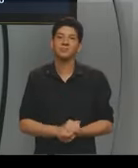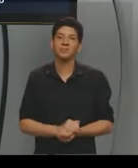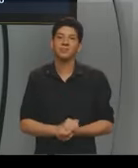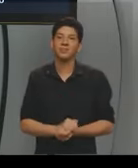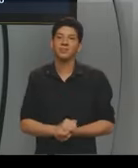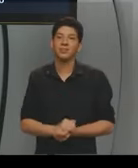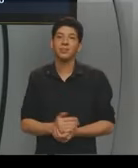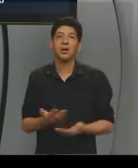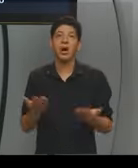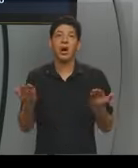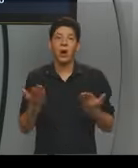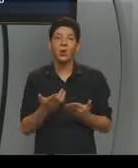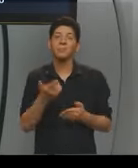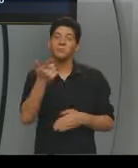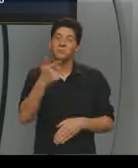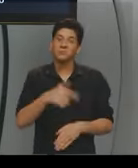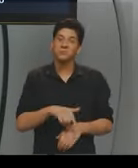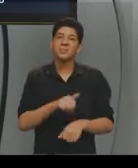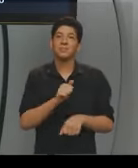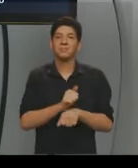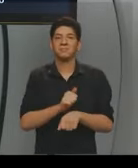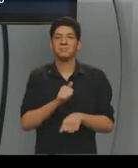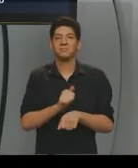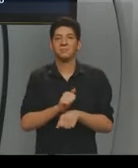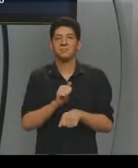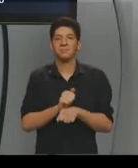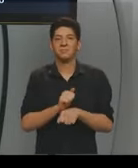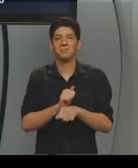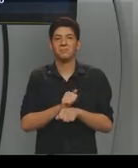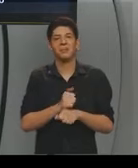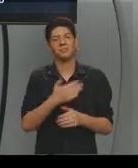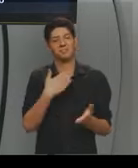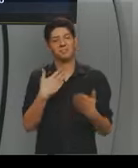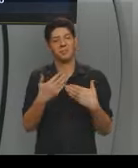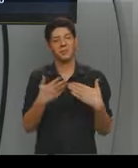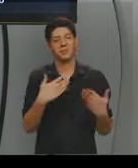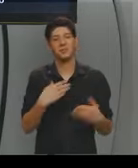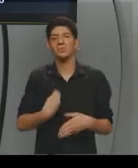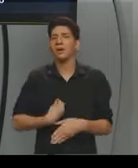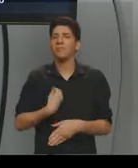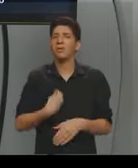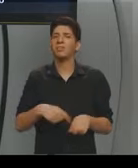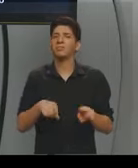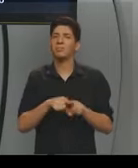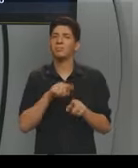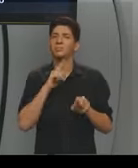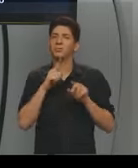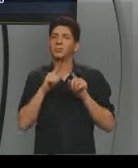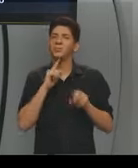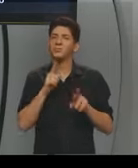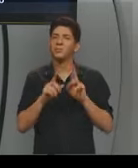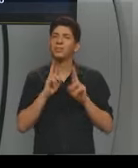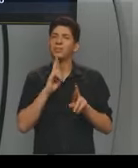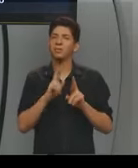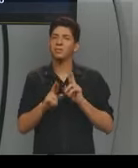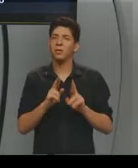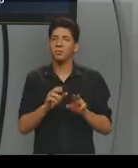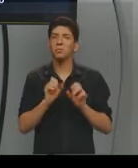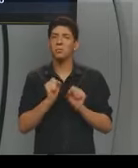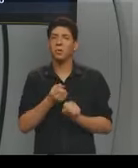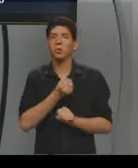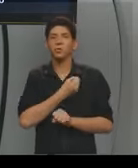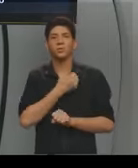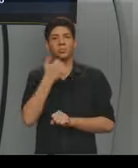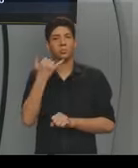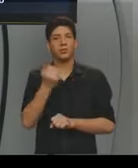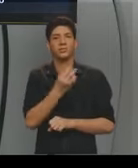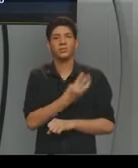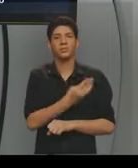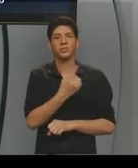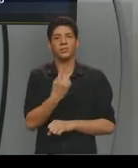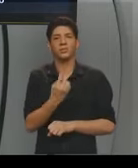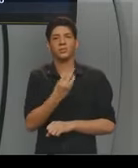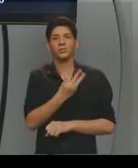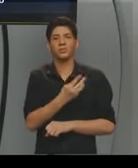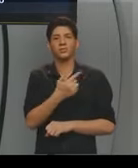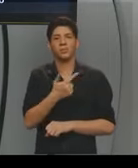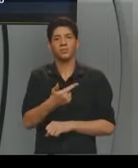obrigada. Chegou a hora de mais uma pequena pausa em nossa conversa. Participe você também do Tira Dúvidas. É só ligar no telefone